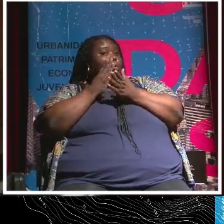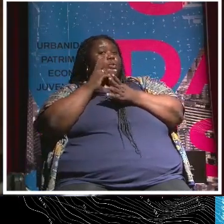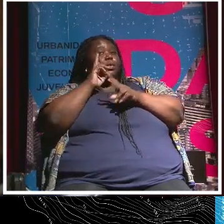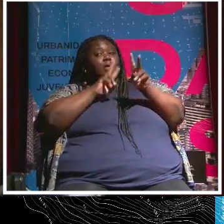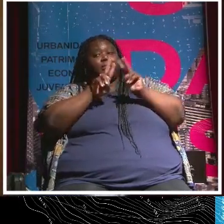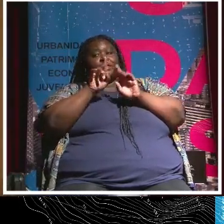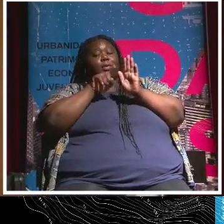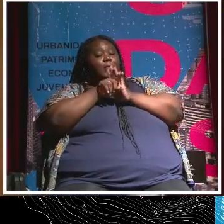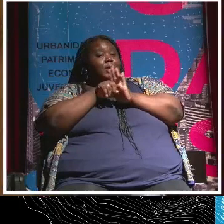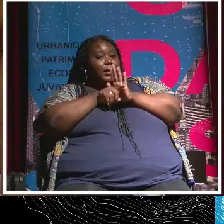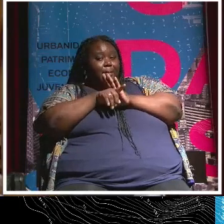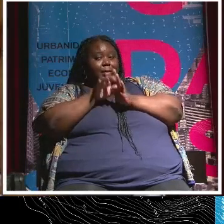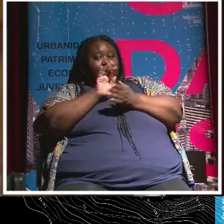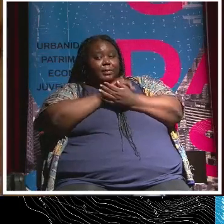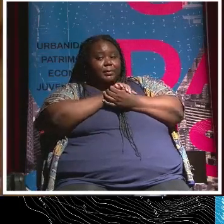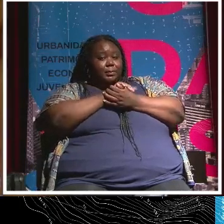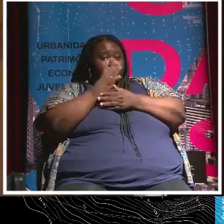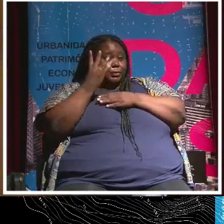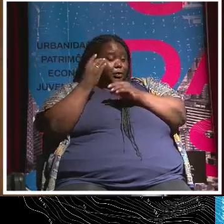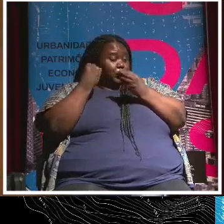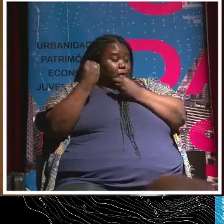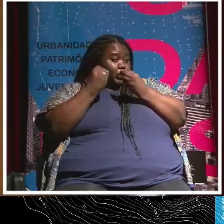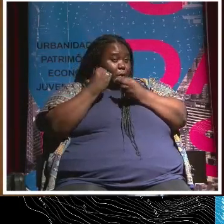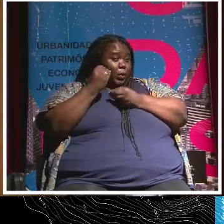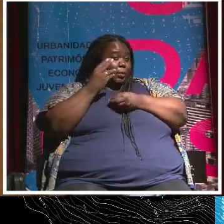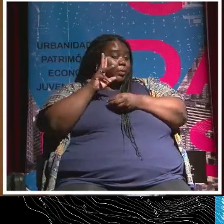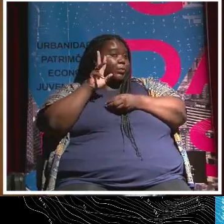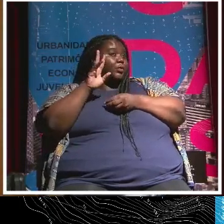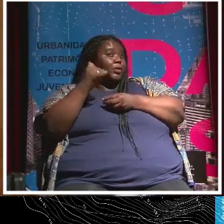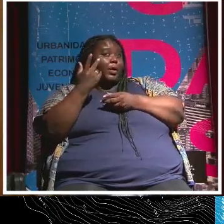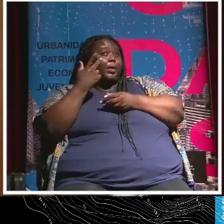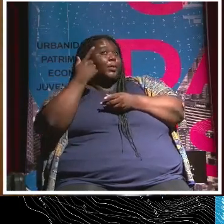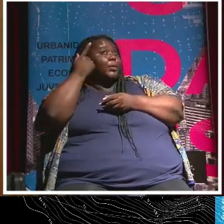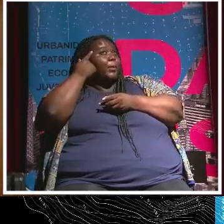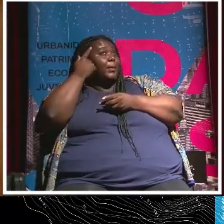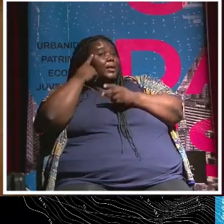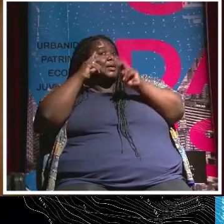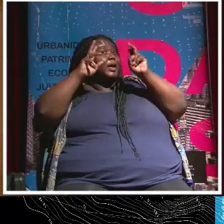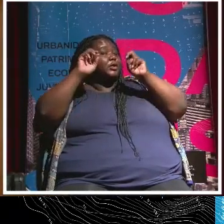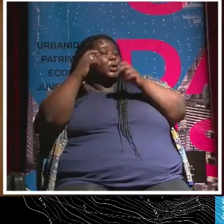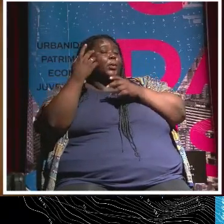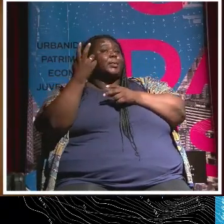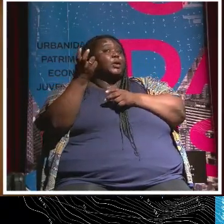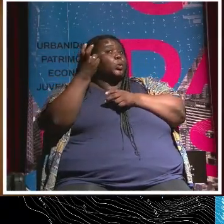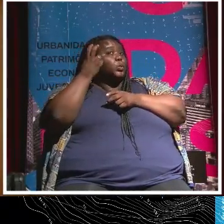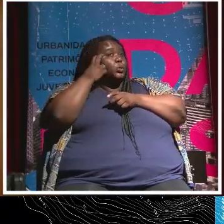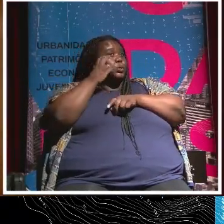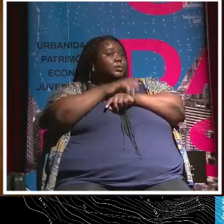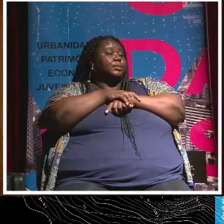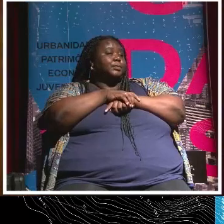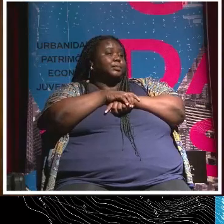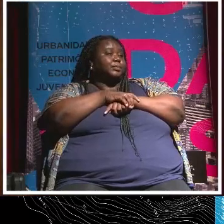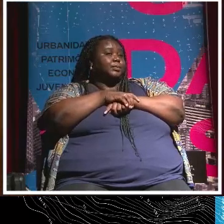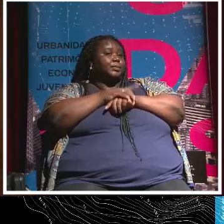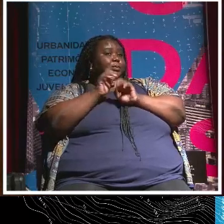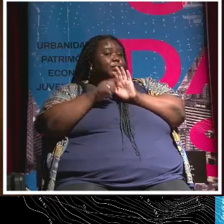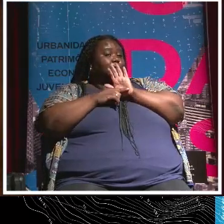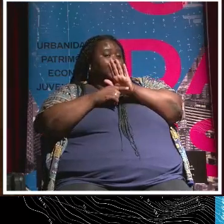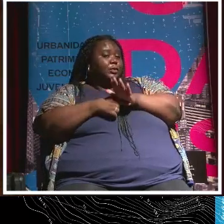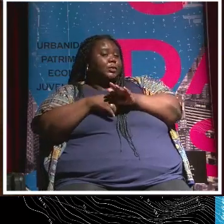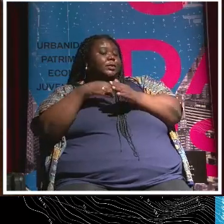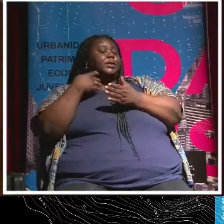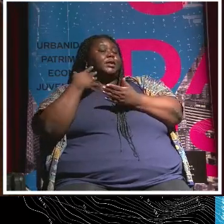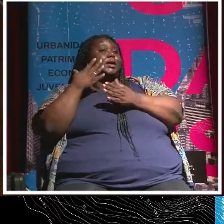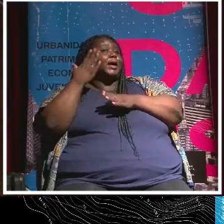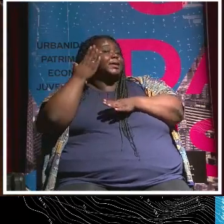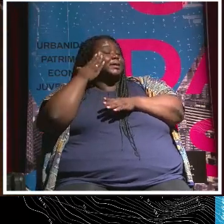pesquisa e de como, vamos dizer assim, o pensar sobre a cultura nos ajuda a entender essa